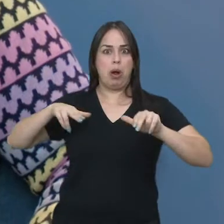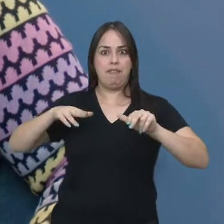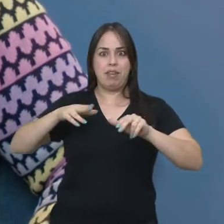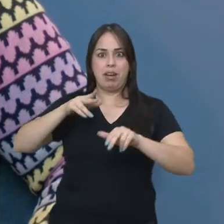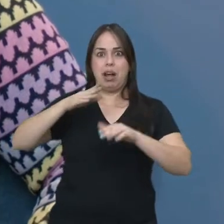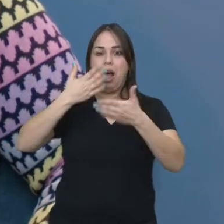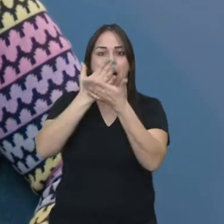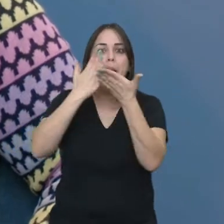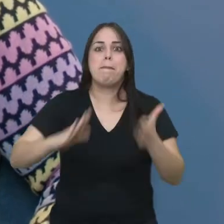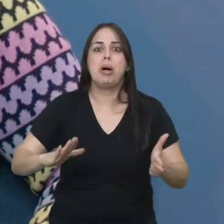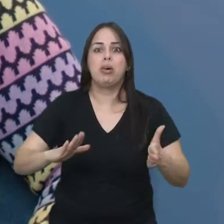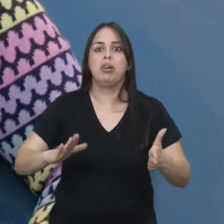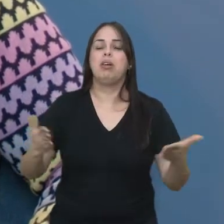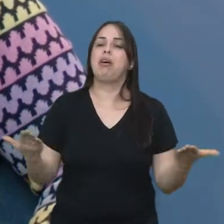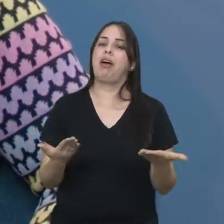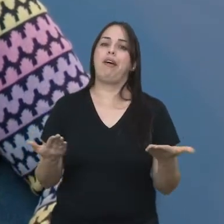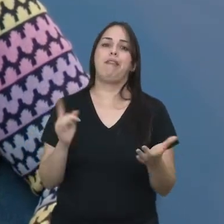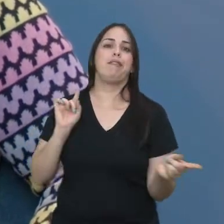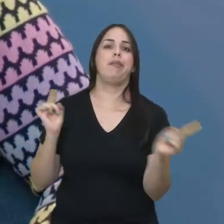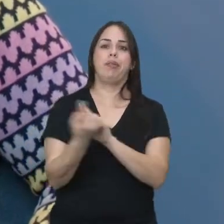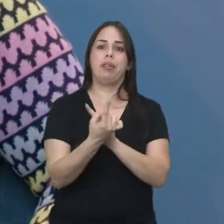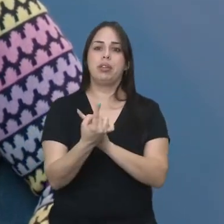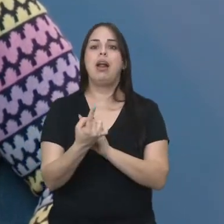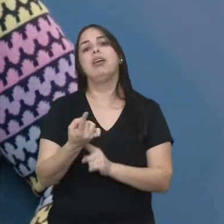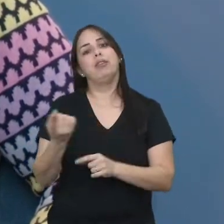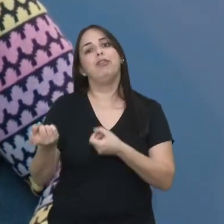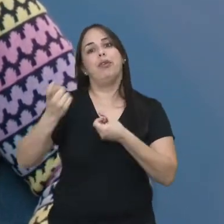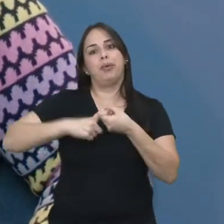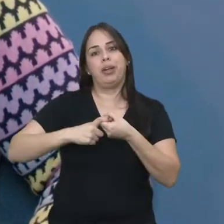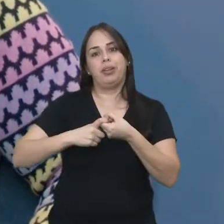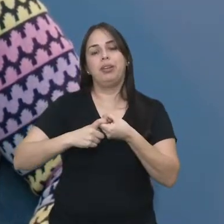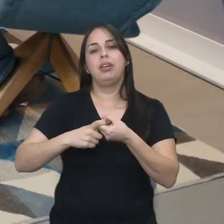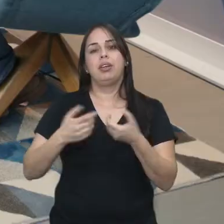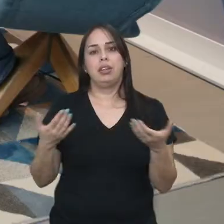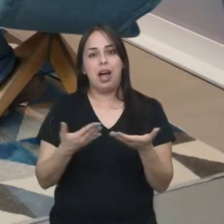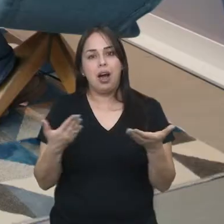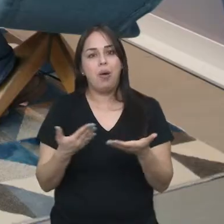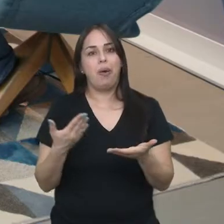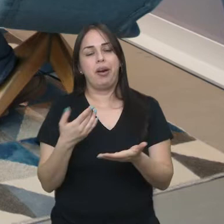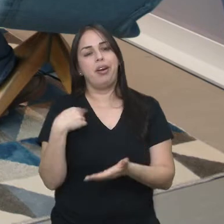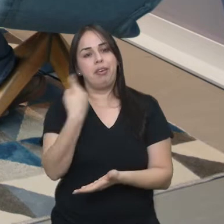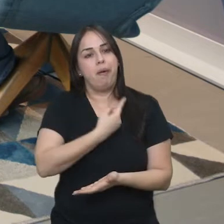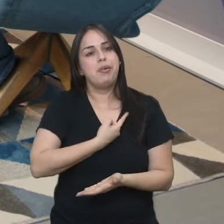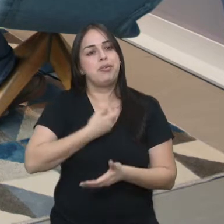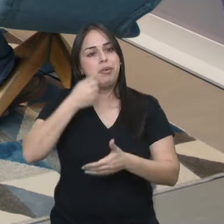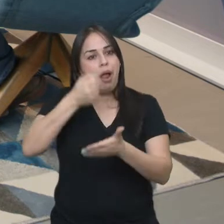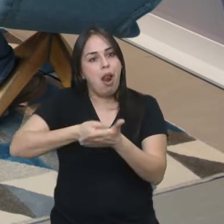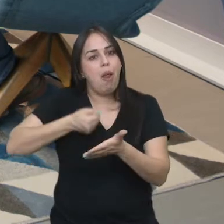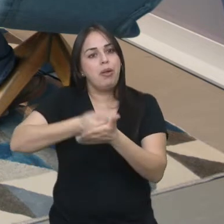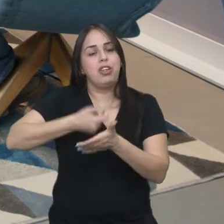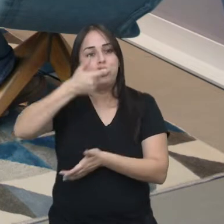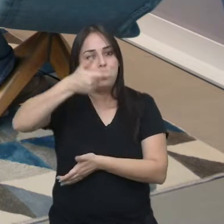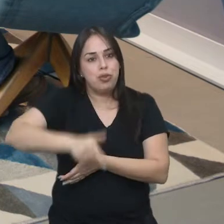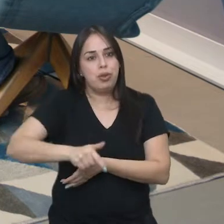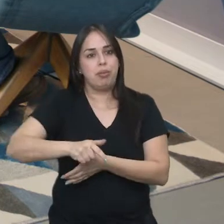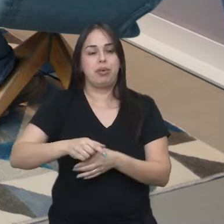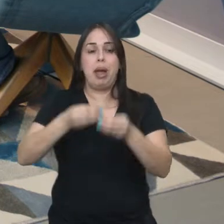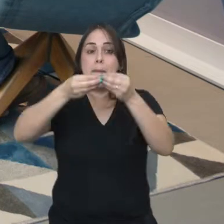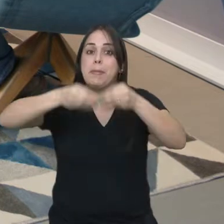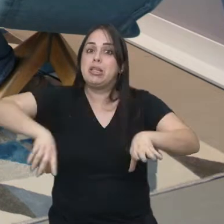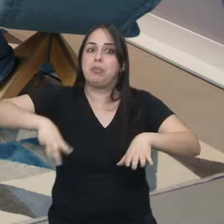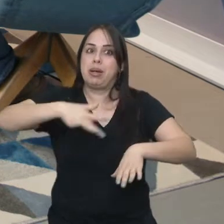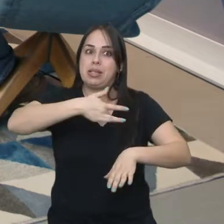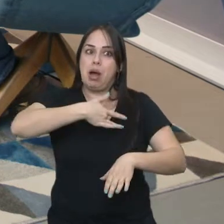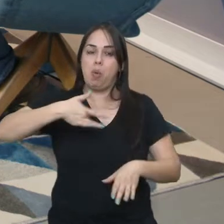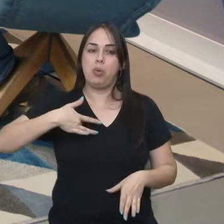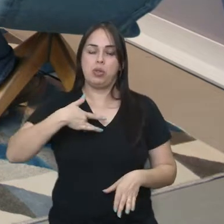pelo contrário, está ressurgindo tudo e a gente tem que ir atrás desse prejuízo, que é grave para a saúde pública, é um grande problema para a saúde pública. E